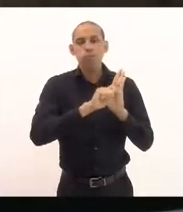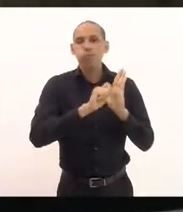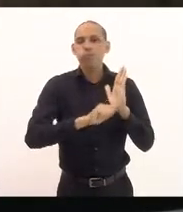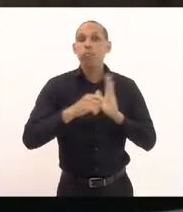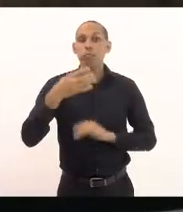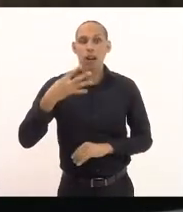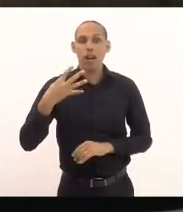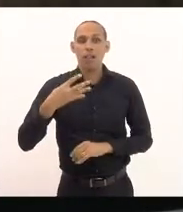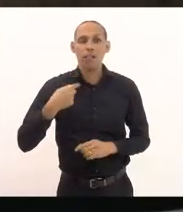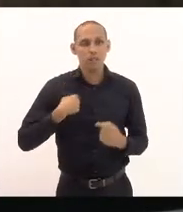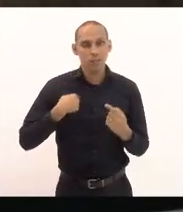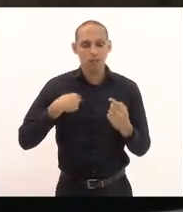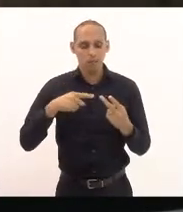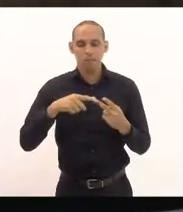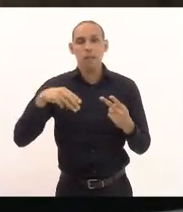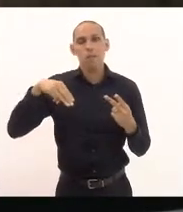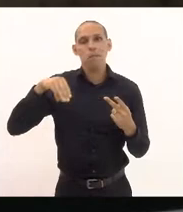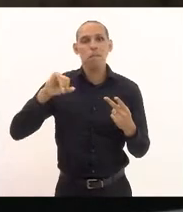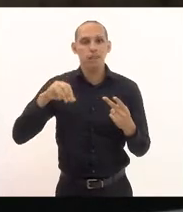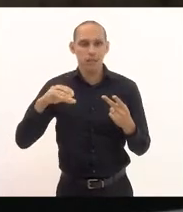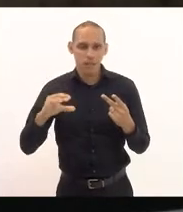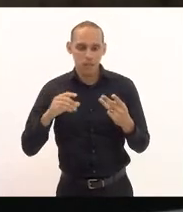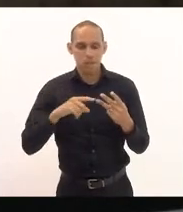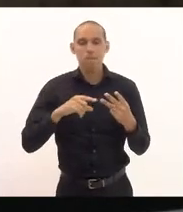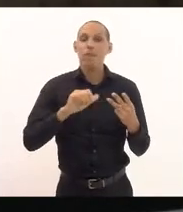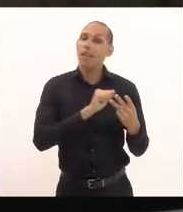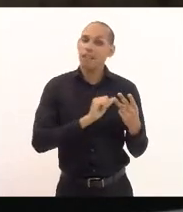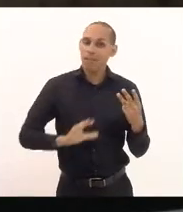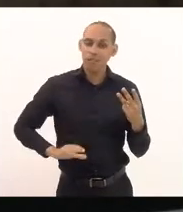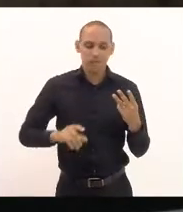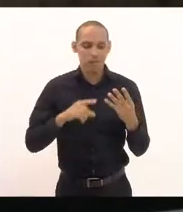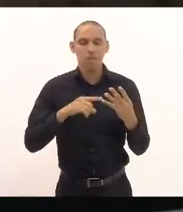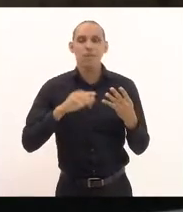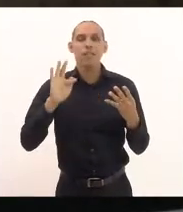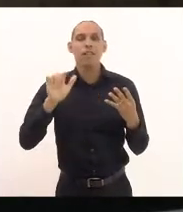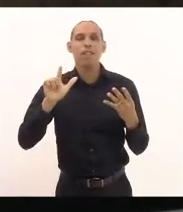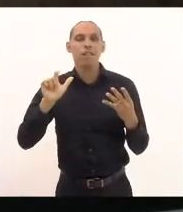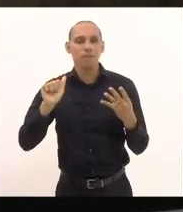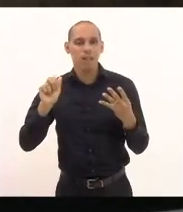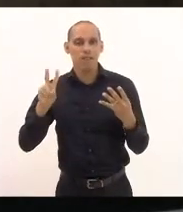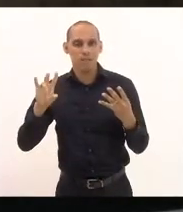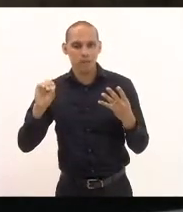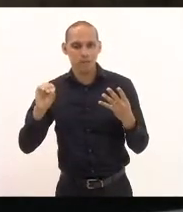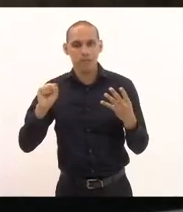do deputado Carlos Minha, a autoria de Vossa Excelência e a autoria do deputado Flávio Serafini.